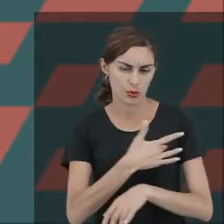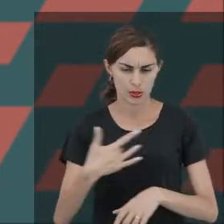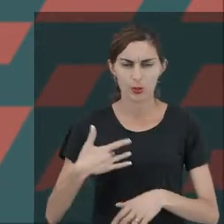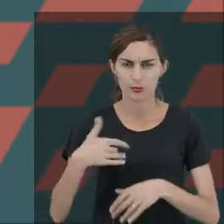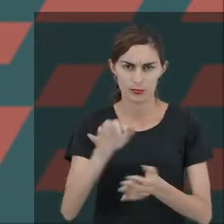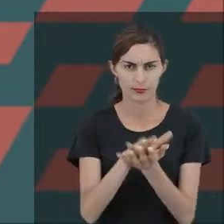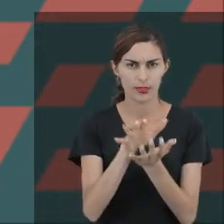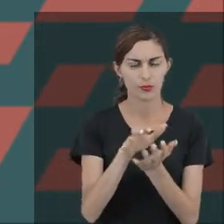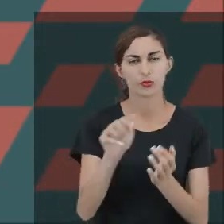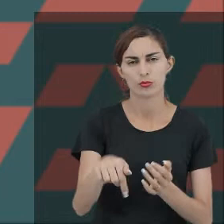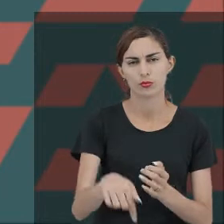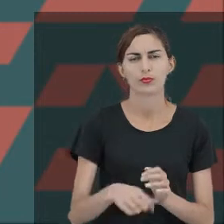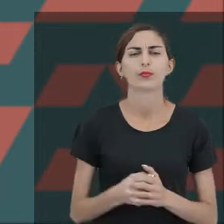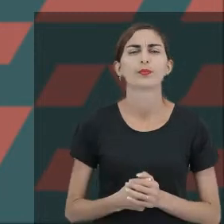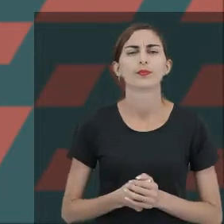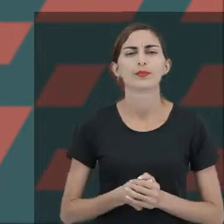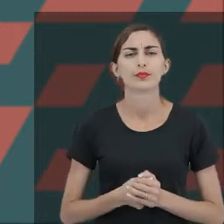Pernambuco.